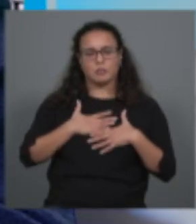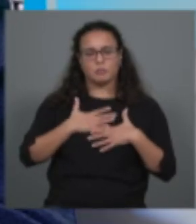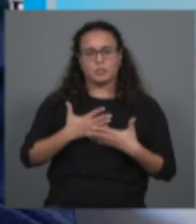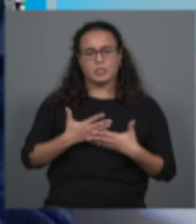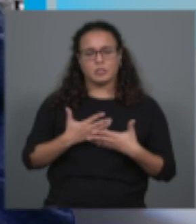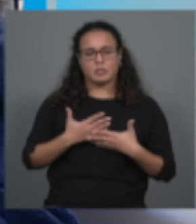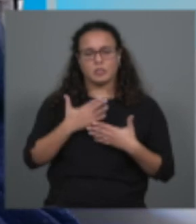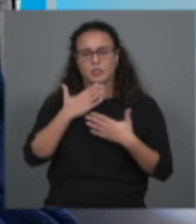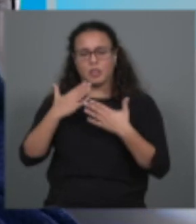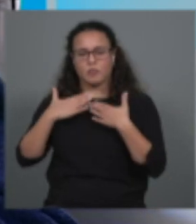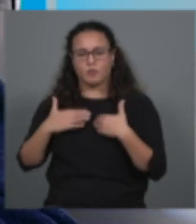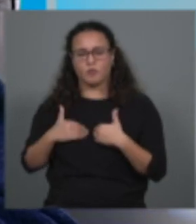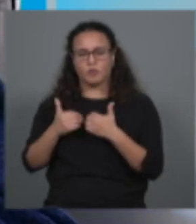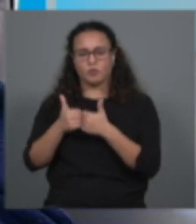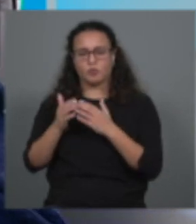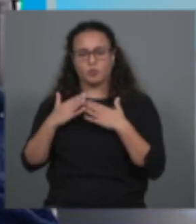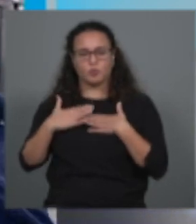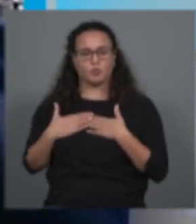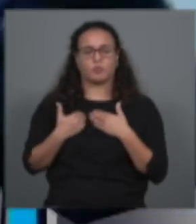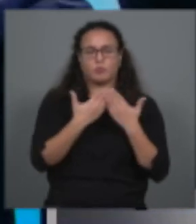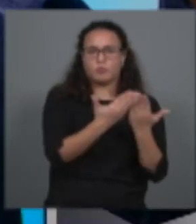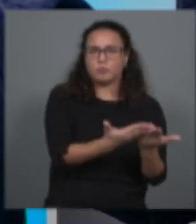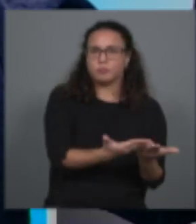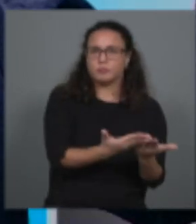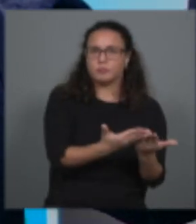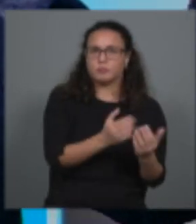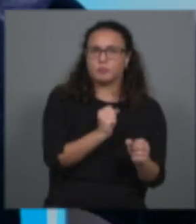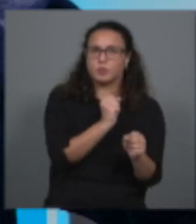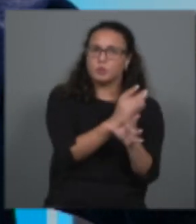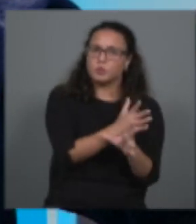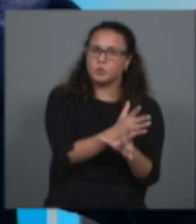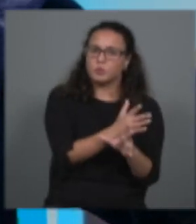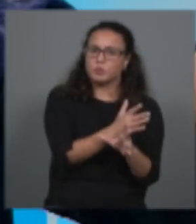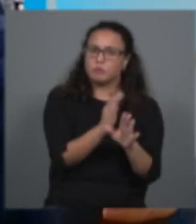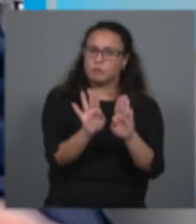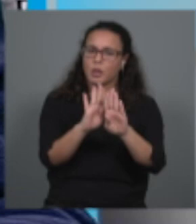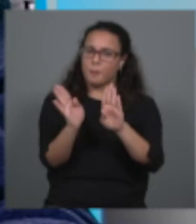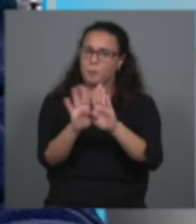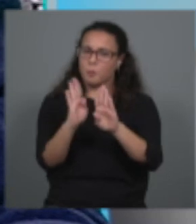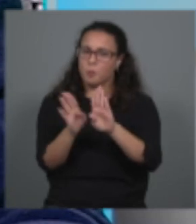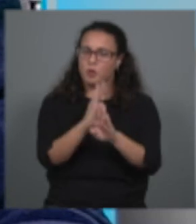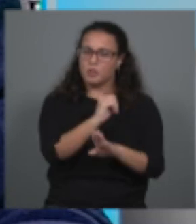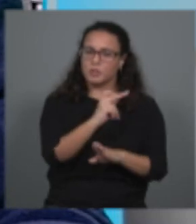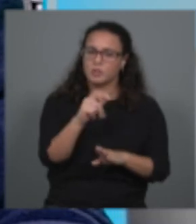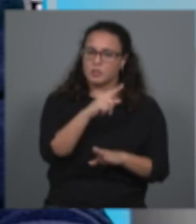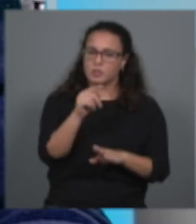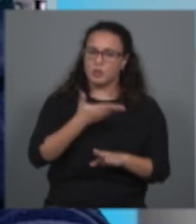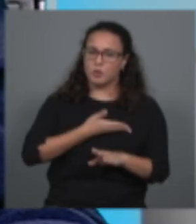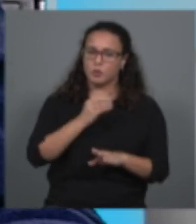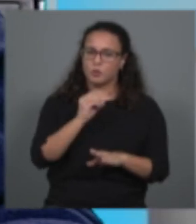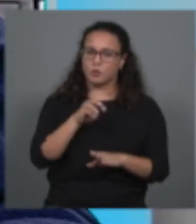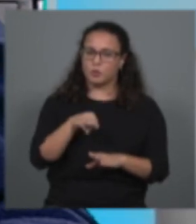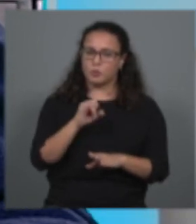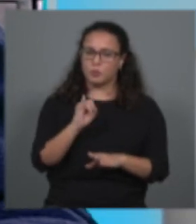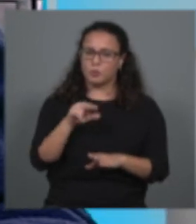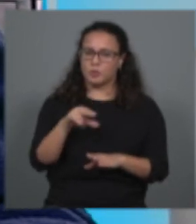davam. Posso contar um pormenor? À porta da igreja de São Domingos, na nossa Baixa de Lisboa, uma senhora passou-lhe para a